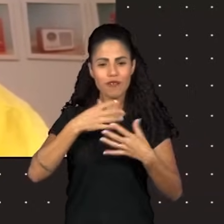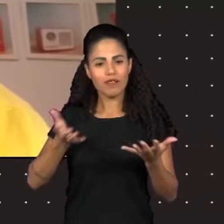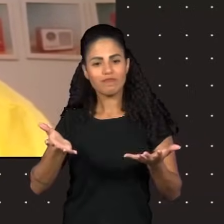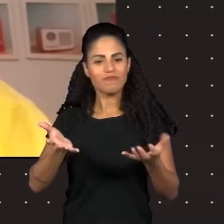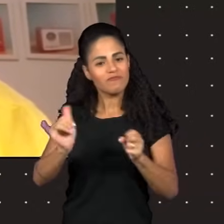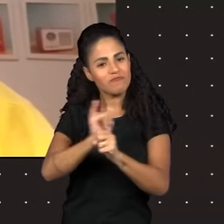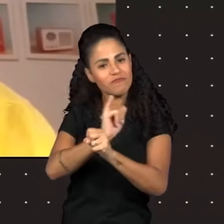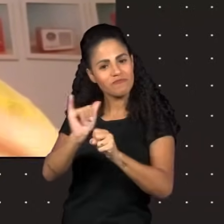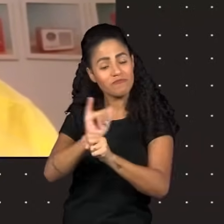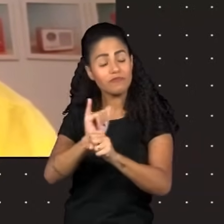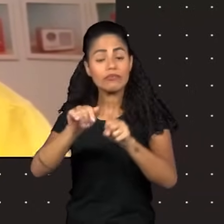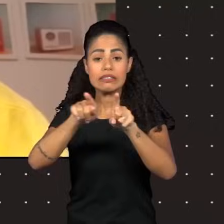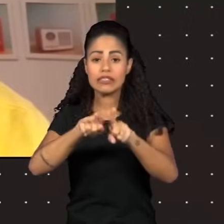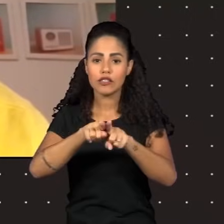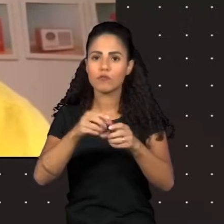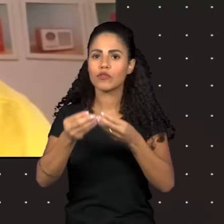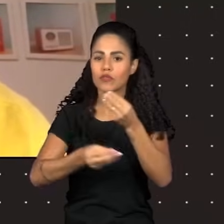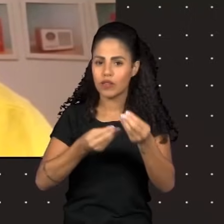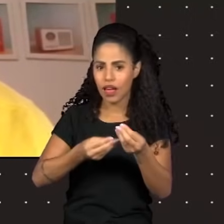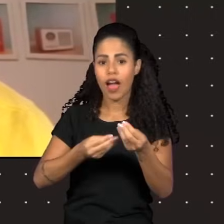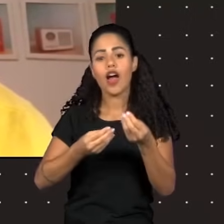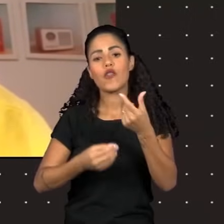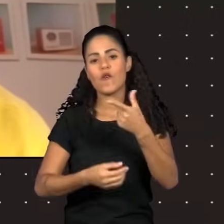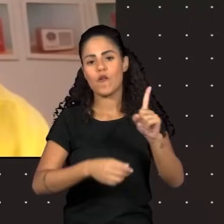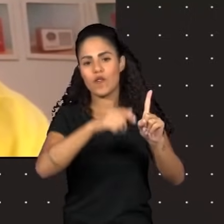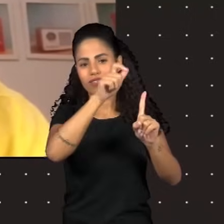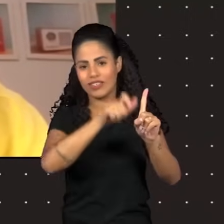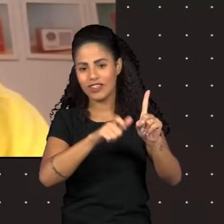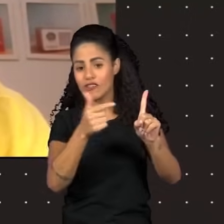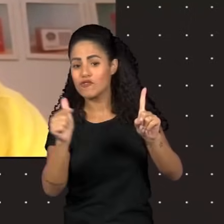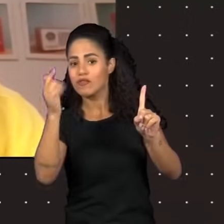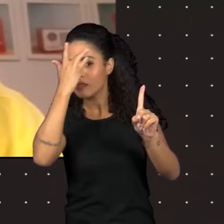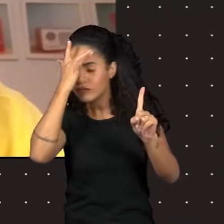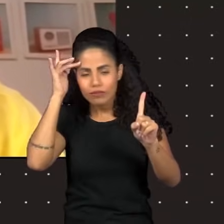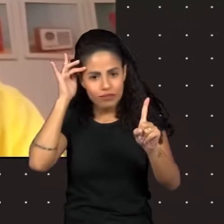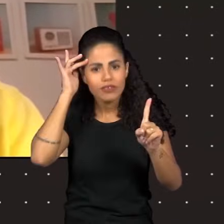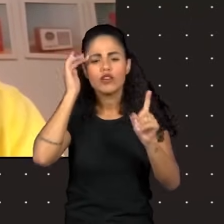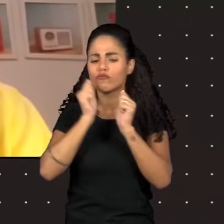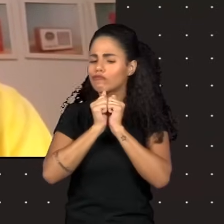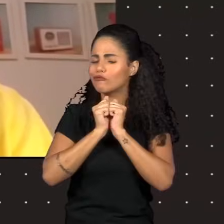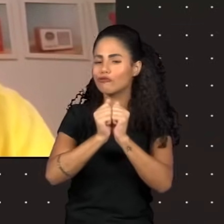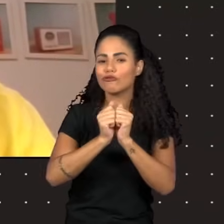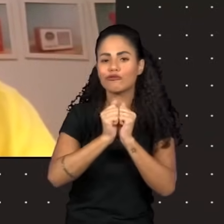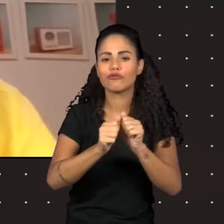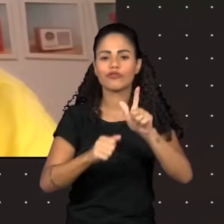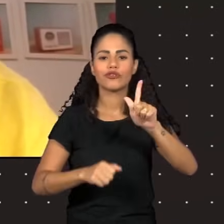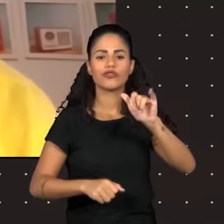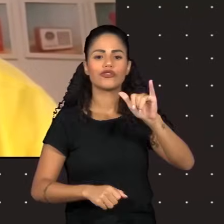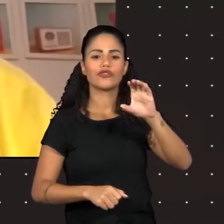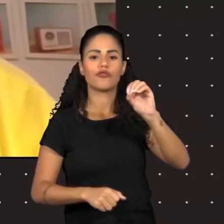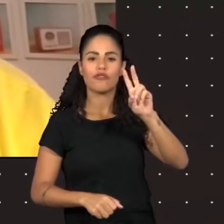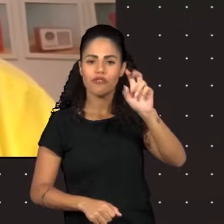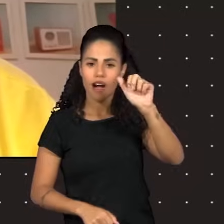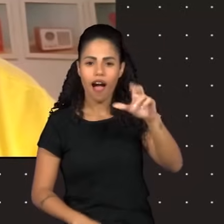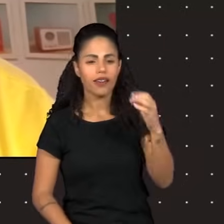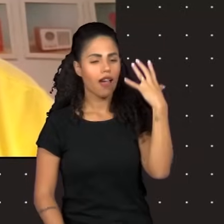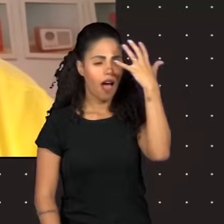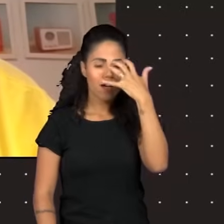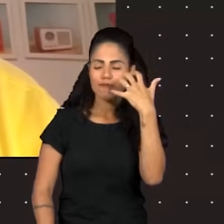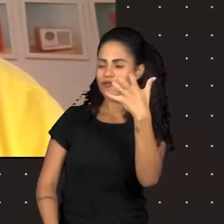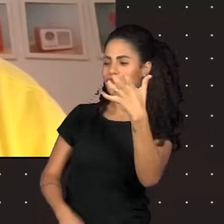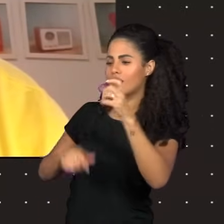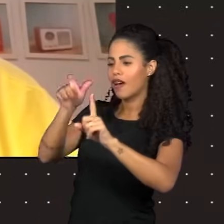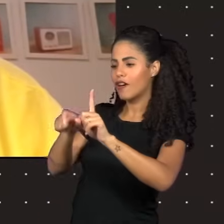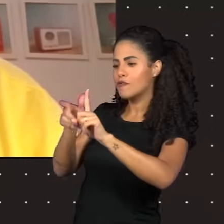Norma. E também com Giovanni, meu personagem, que estava sempre ali ao lado dela, apaixonada por ela. Selma, minha